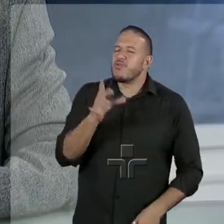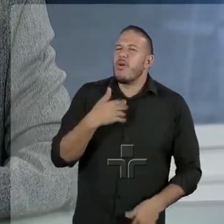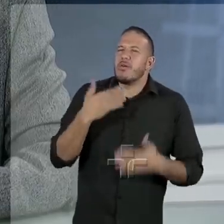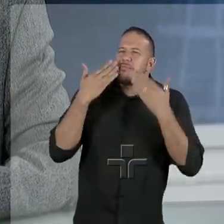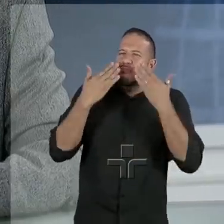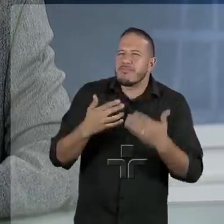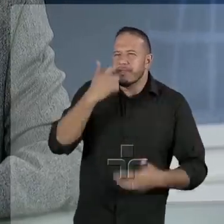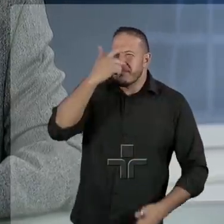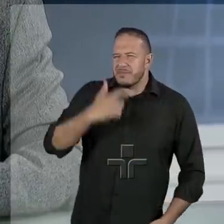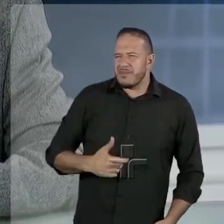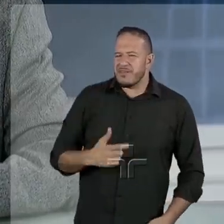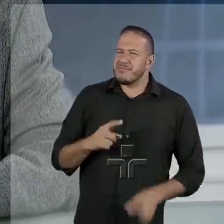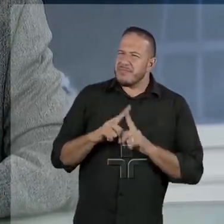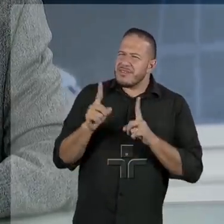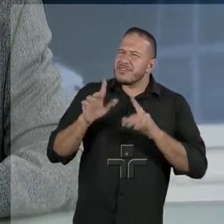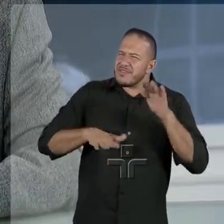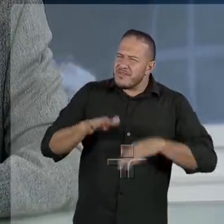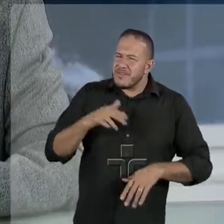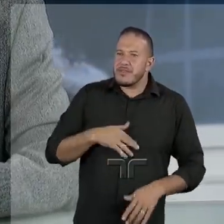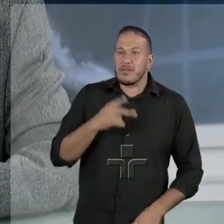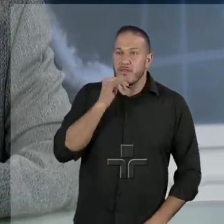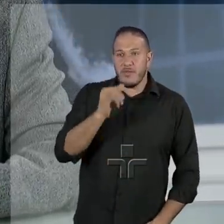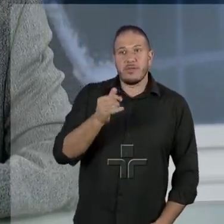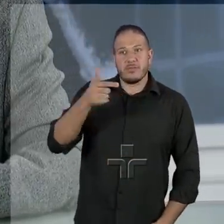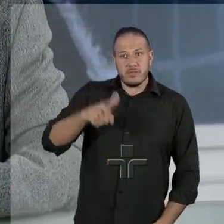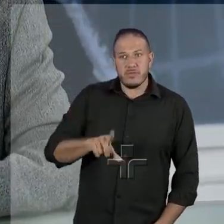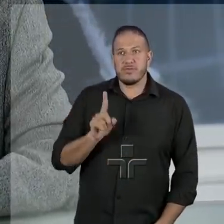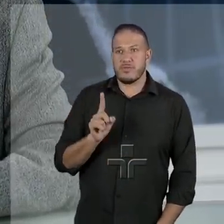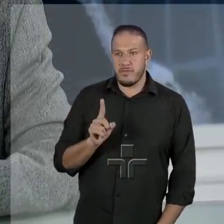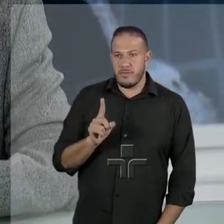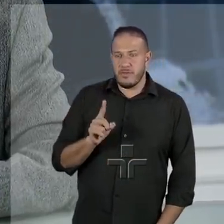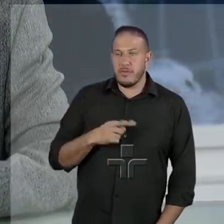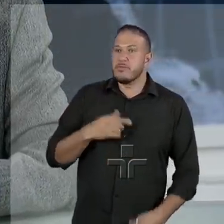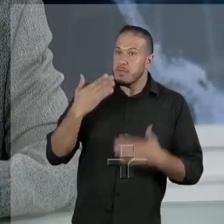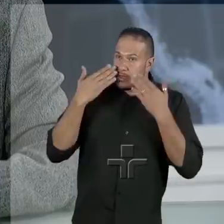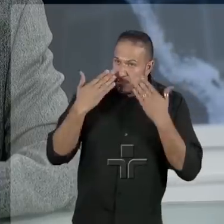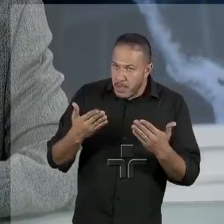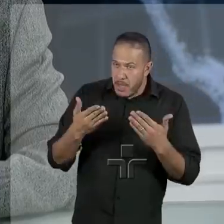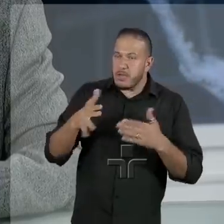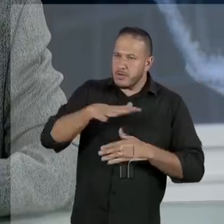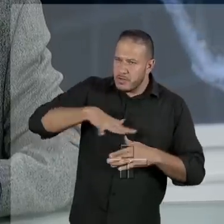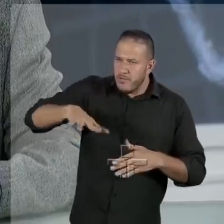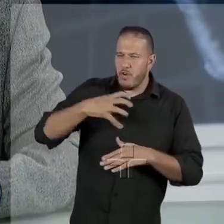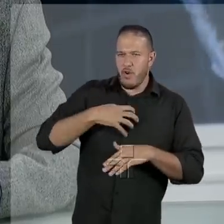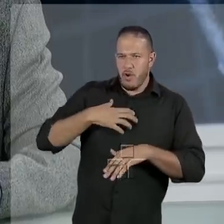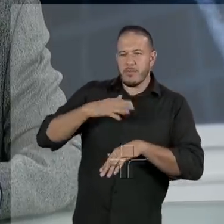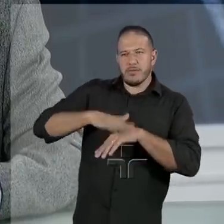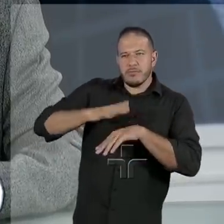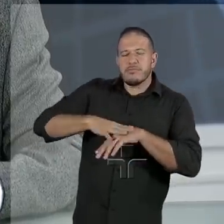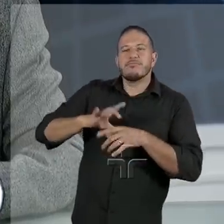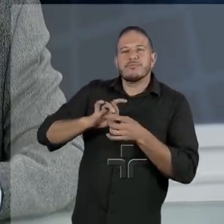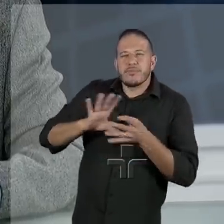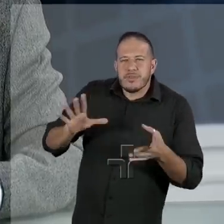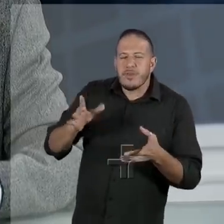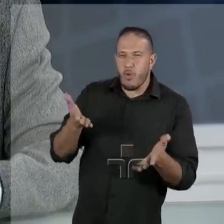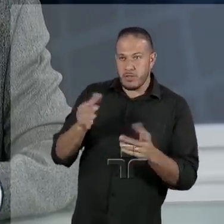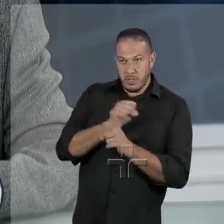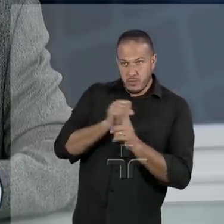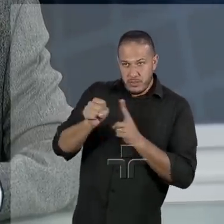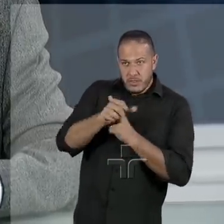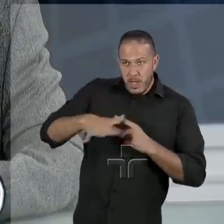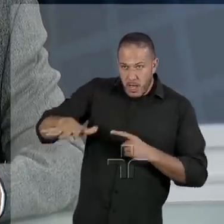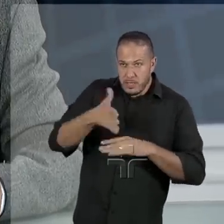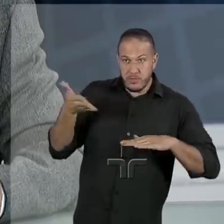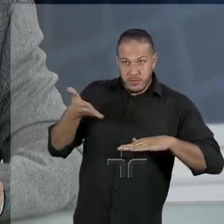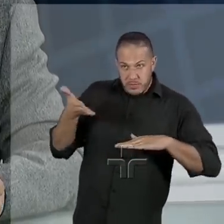imagem. Às vezes, eu volto a dizer, a imagem no sistema democrático, na sociedade contemporânea, é um dos